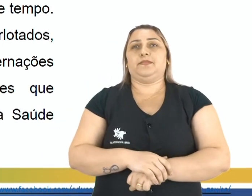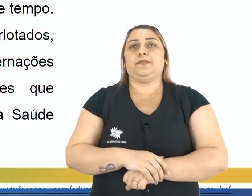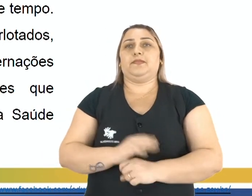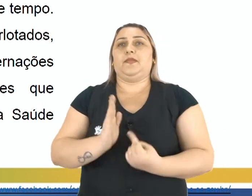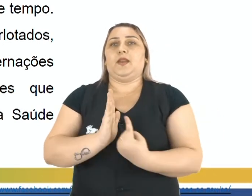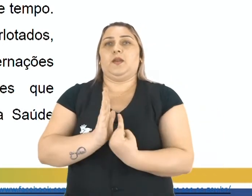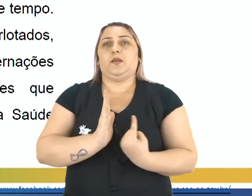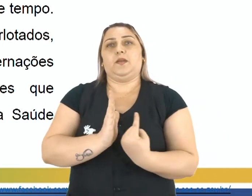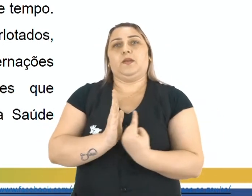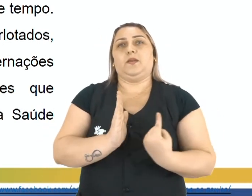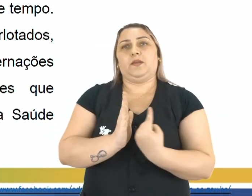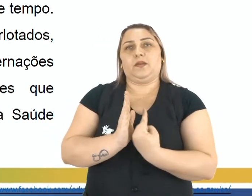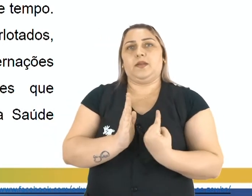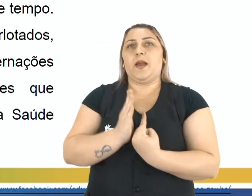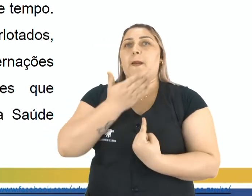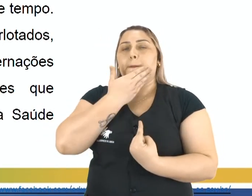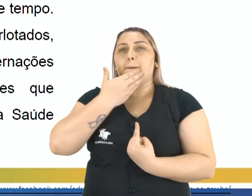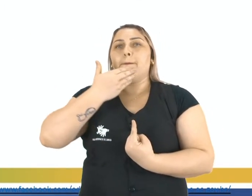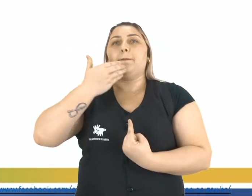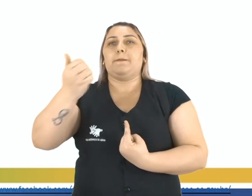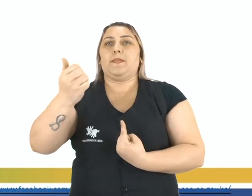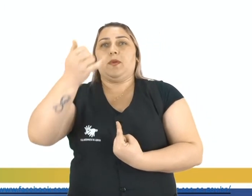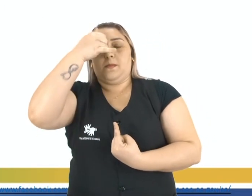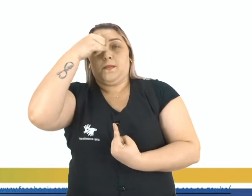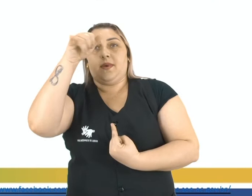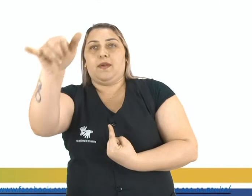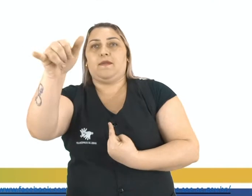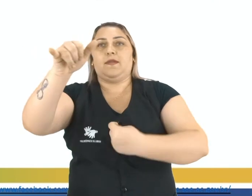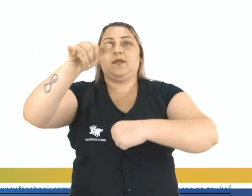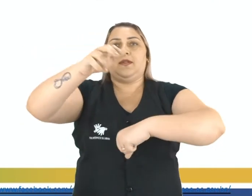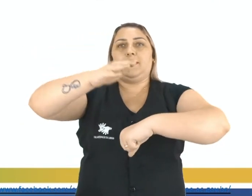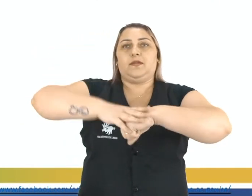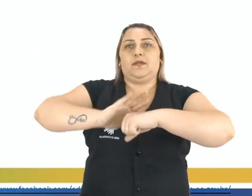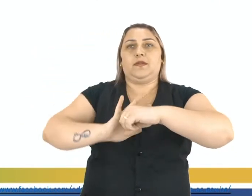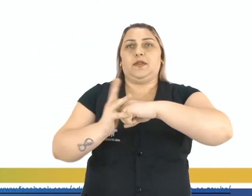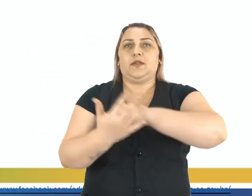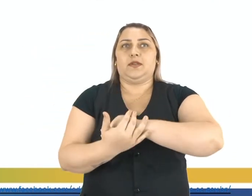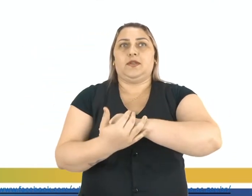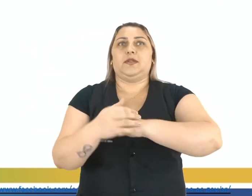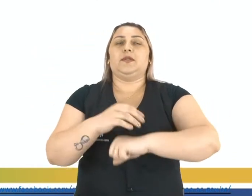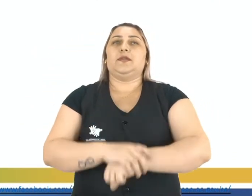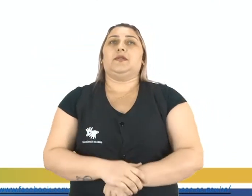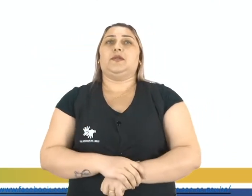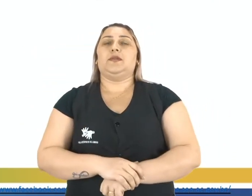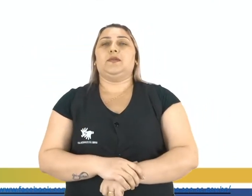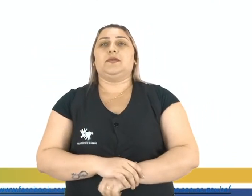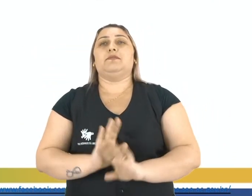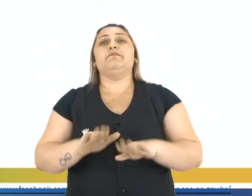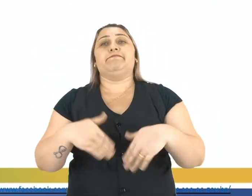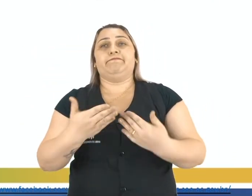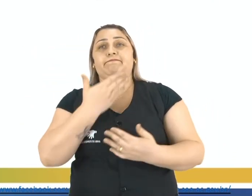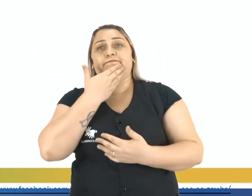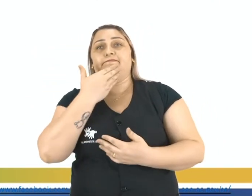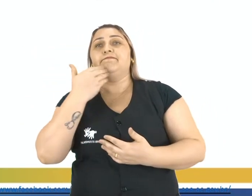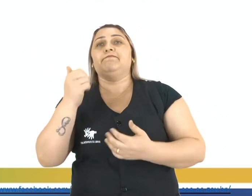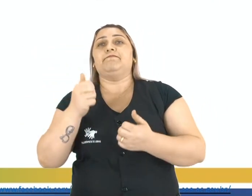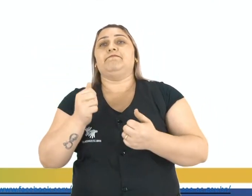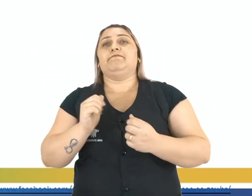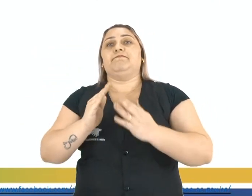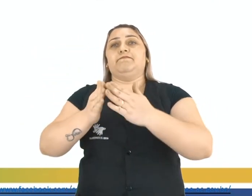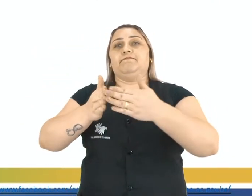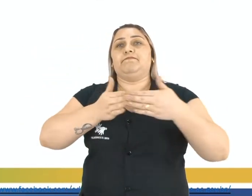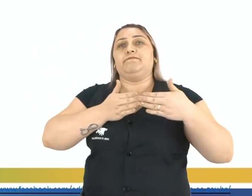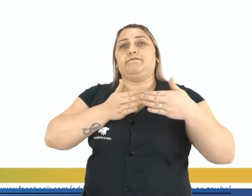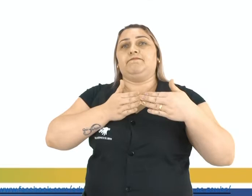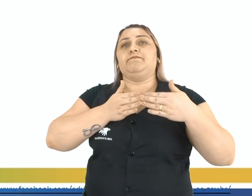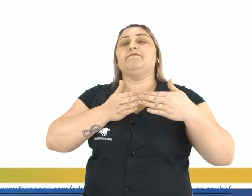Isolamento social é o melhor remédio. Então, ele está dizendo que seria o melhor remédio ficar em